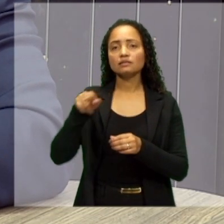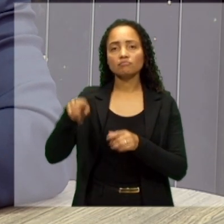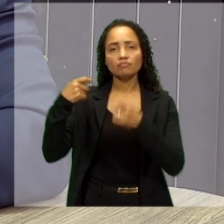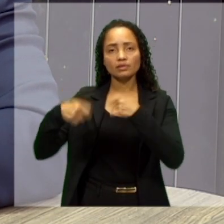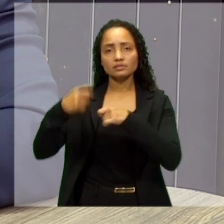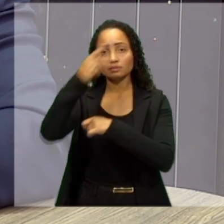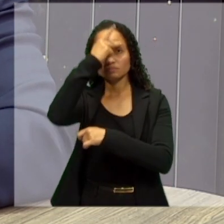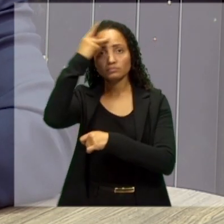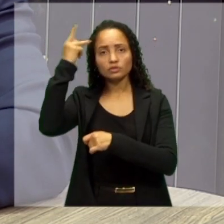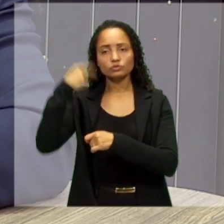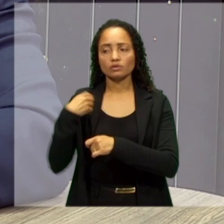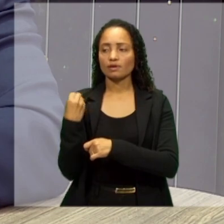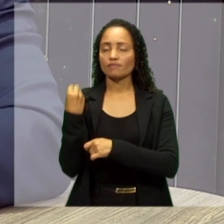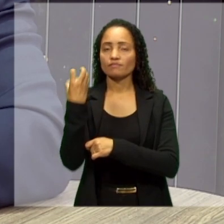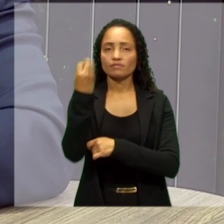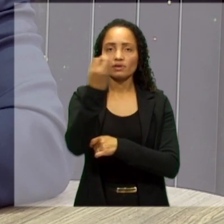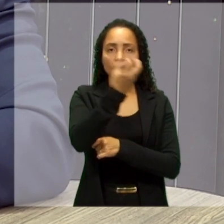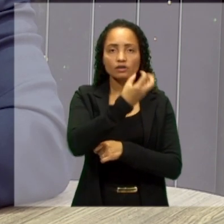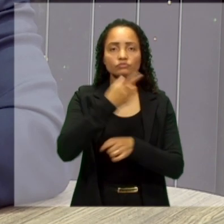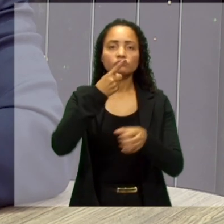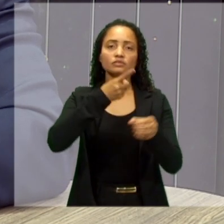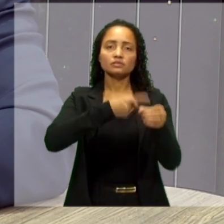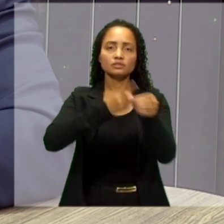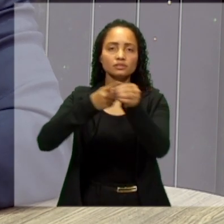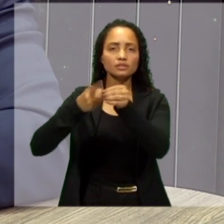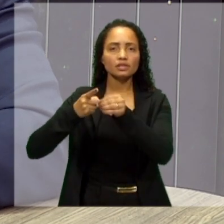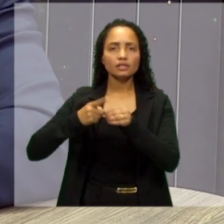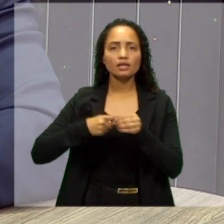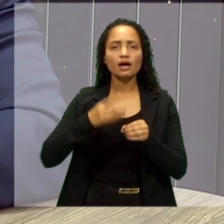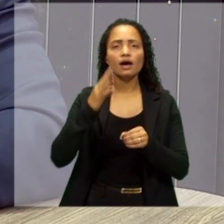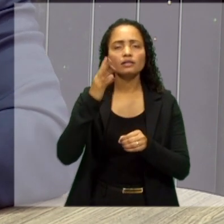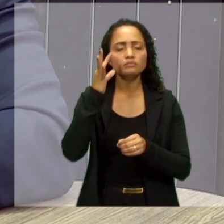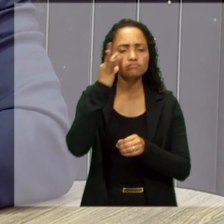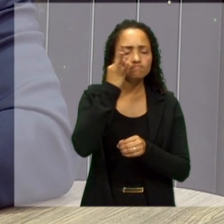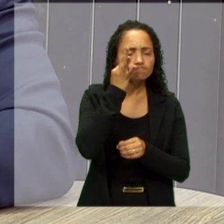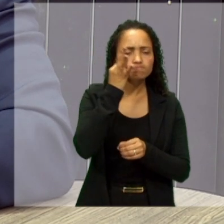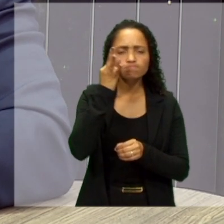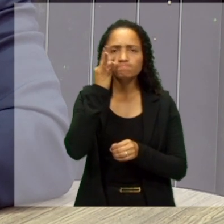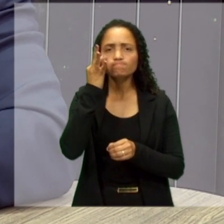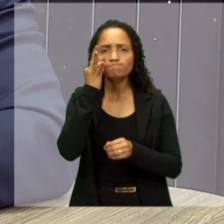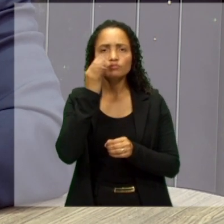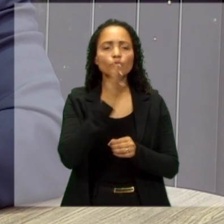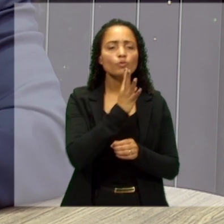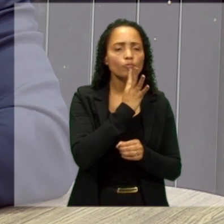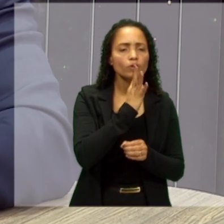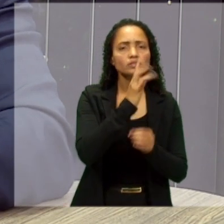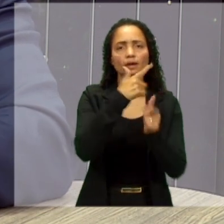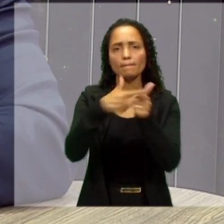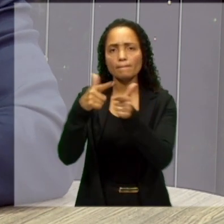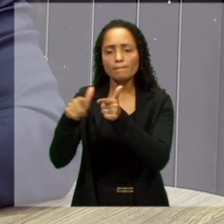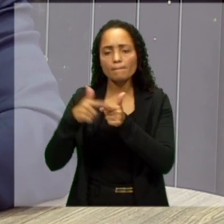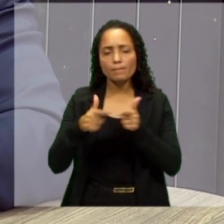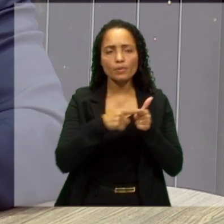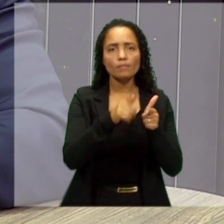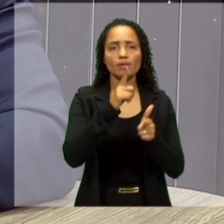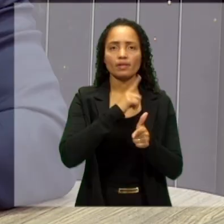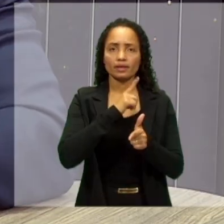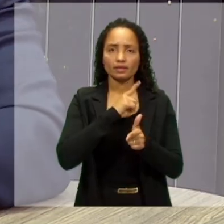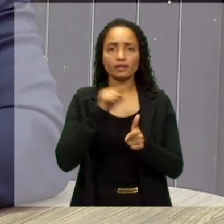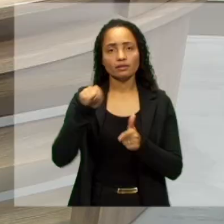pelo estado, vai conhecer os problemas em loco, que a gente diz. Então, ele tem uma atuação